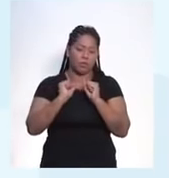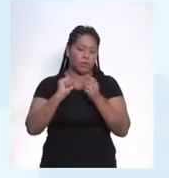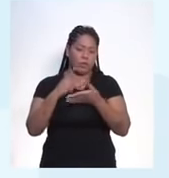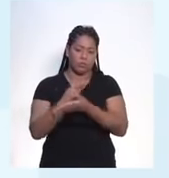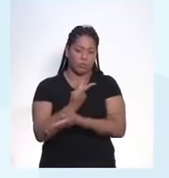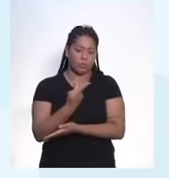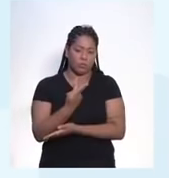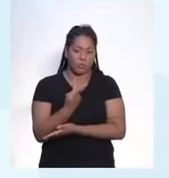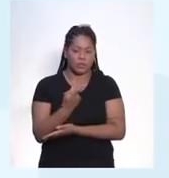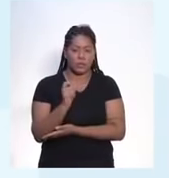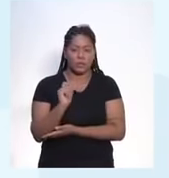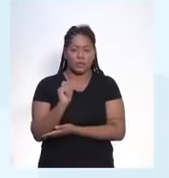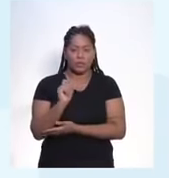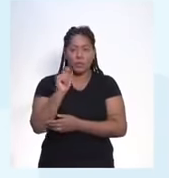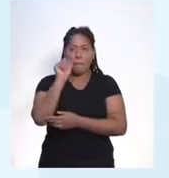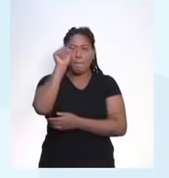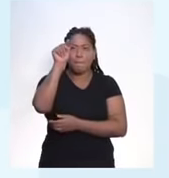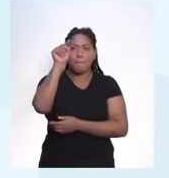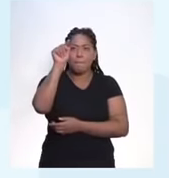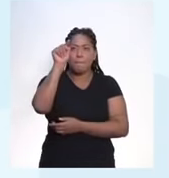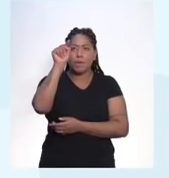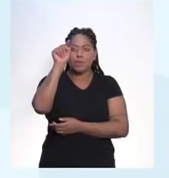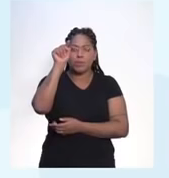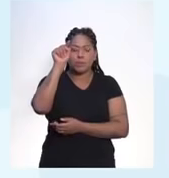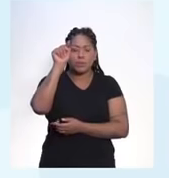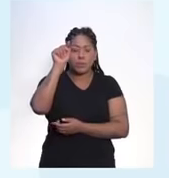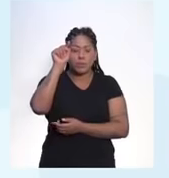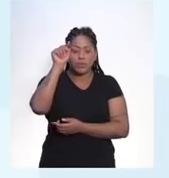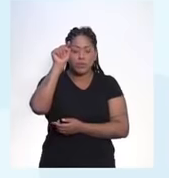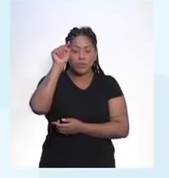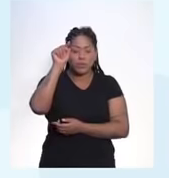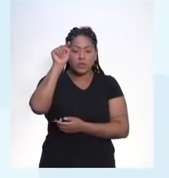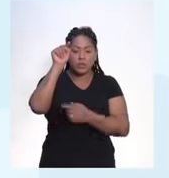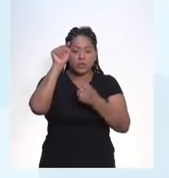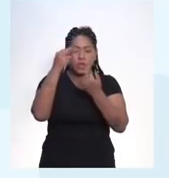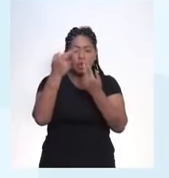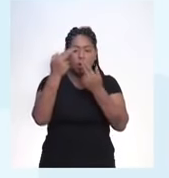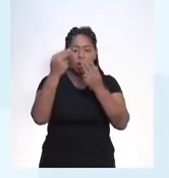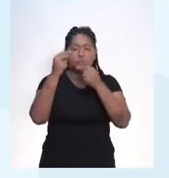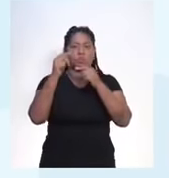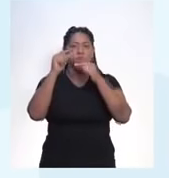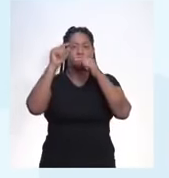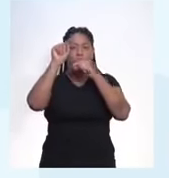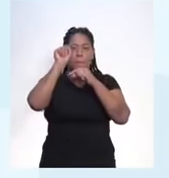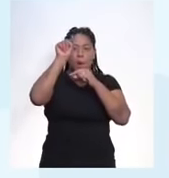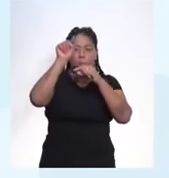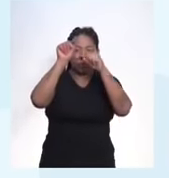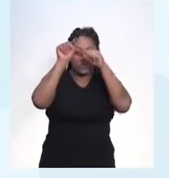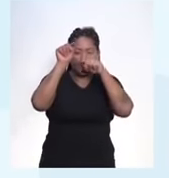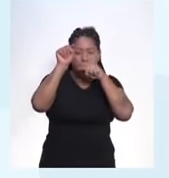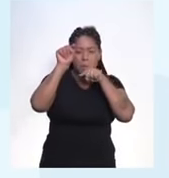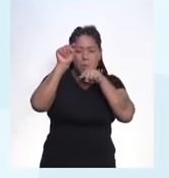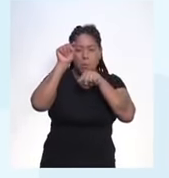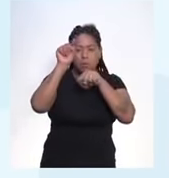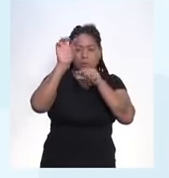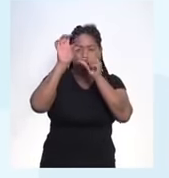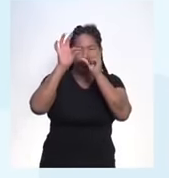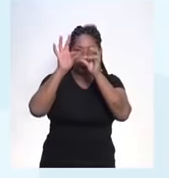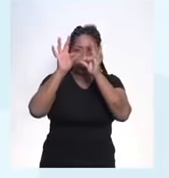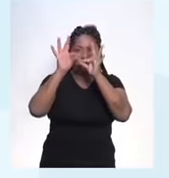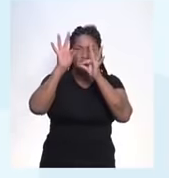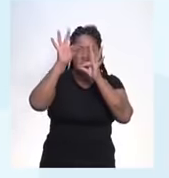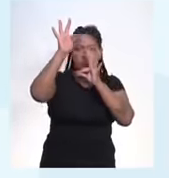Tony pode acontecer de um ponto está Literalmente coincidindo com o outro ponto no plano pode acontecer